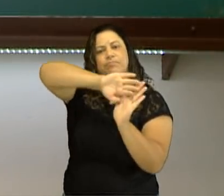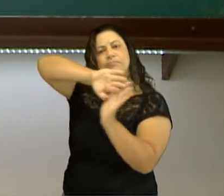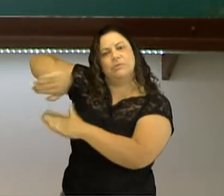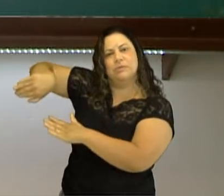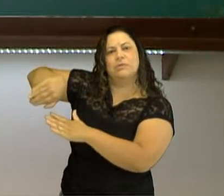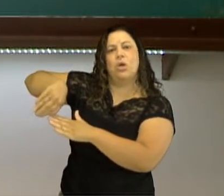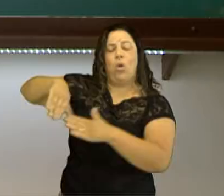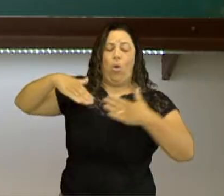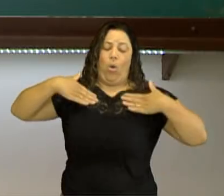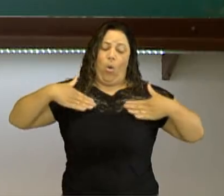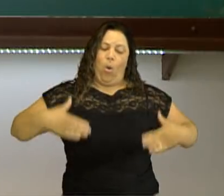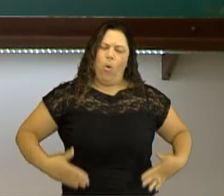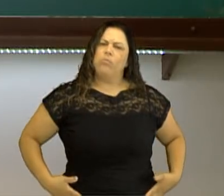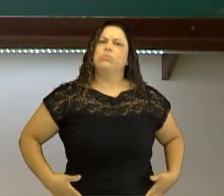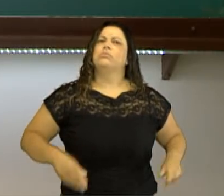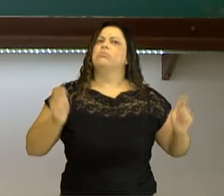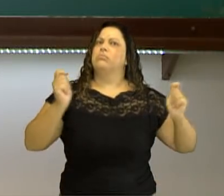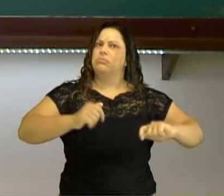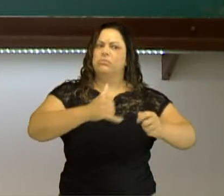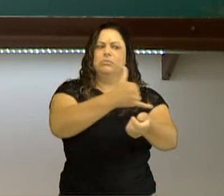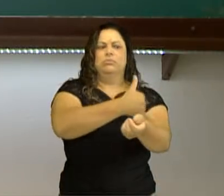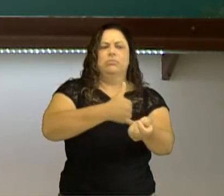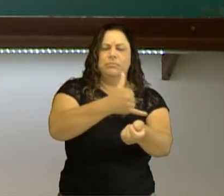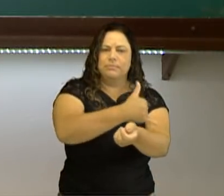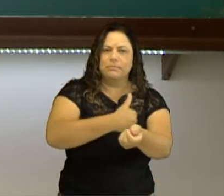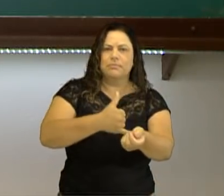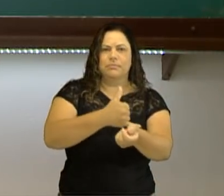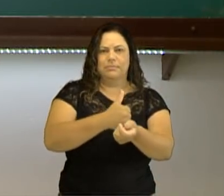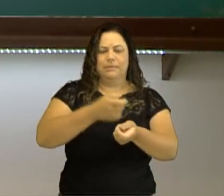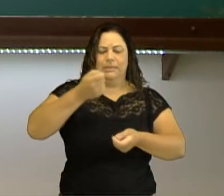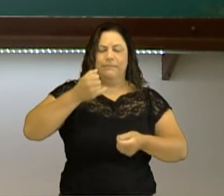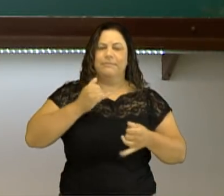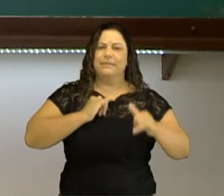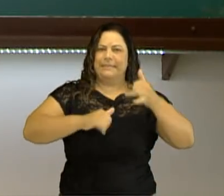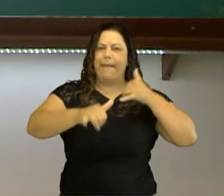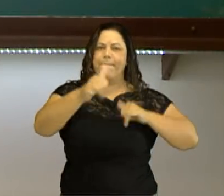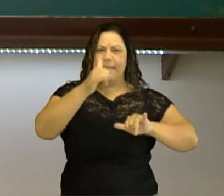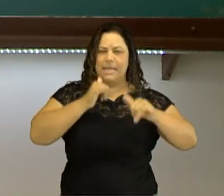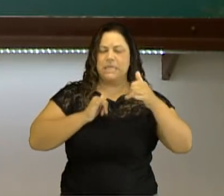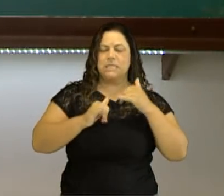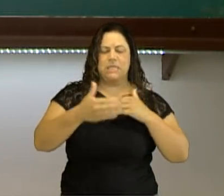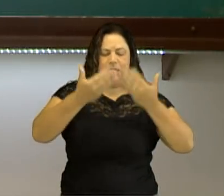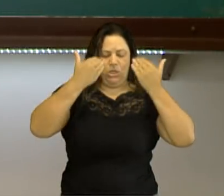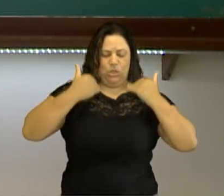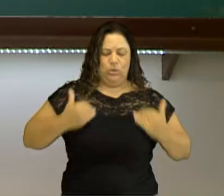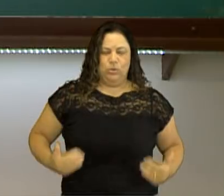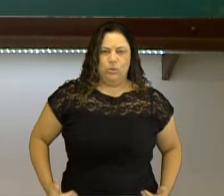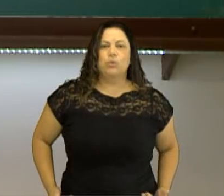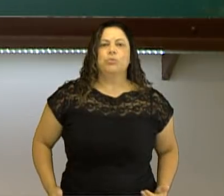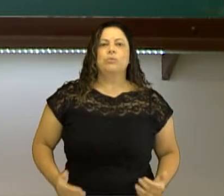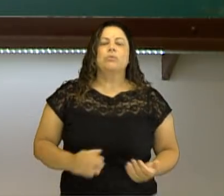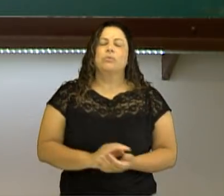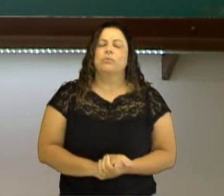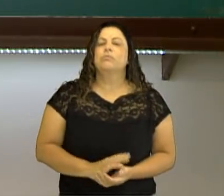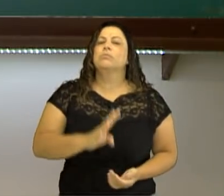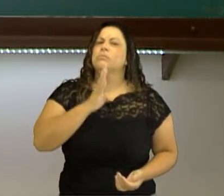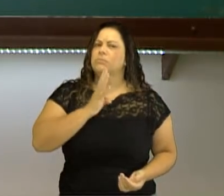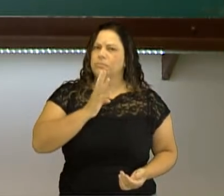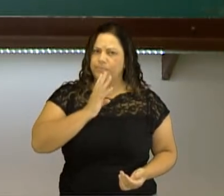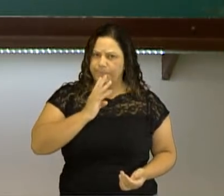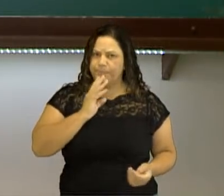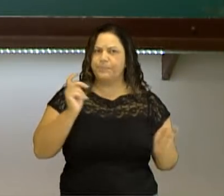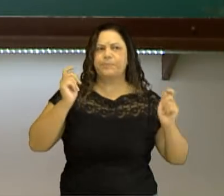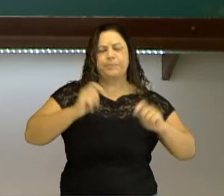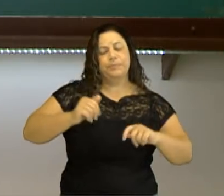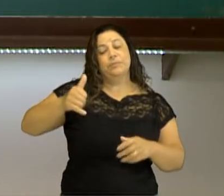entender que ela vai precisar usar os lipídios como fonte de energia, tá? Eles são conhecidos popularmente como